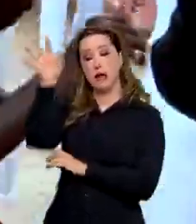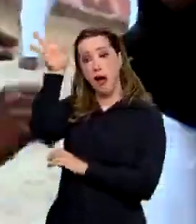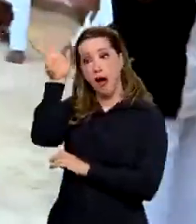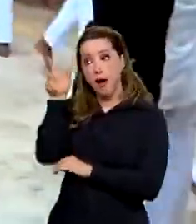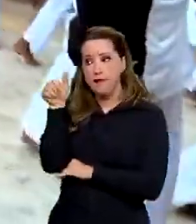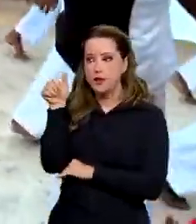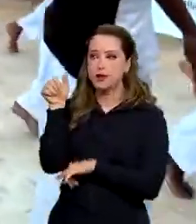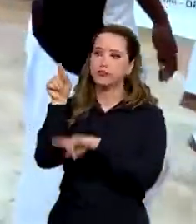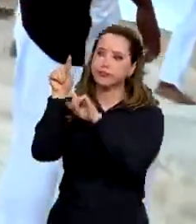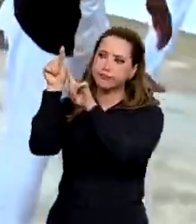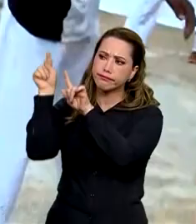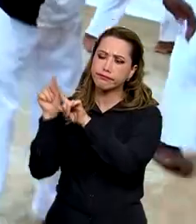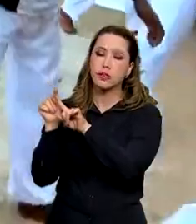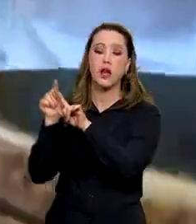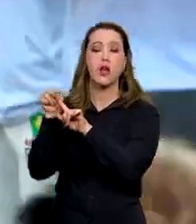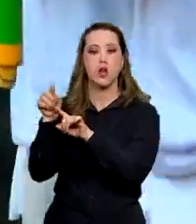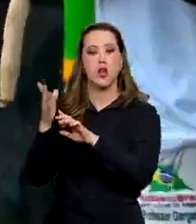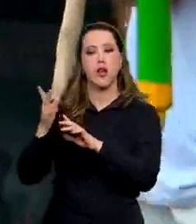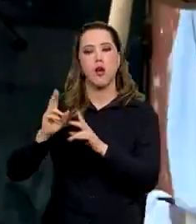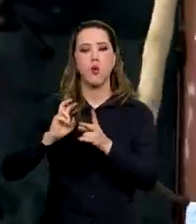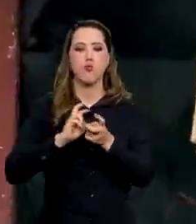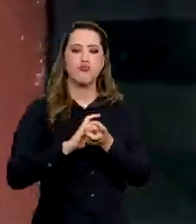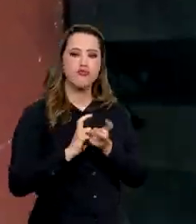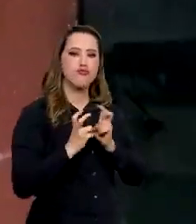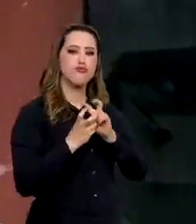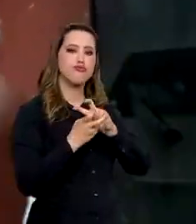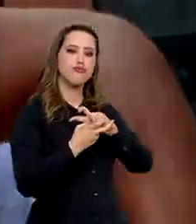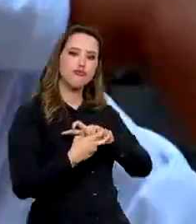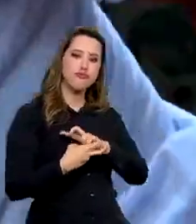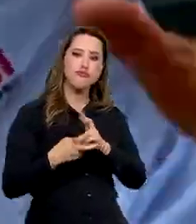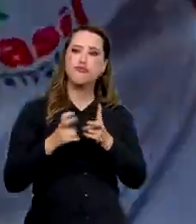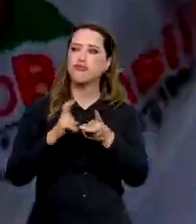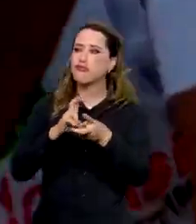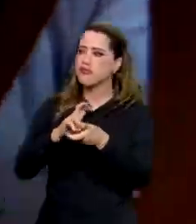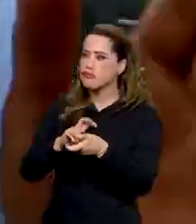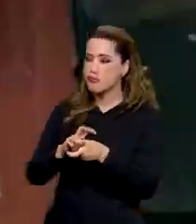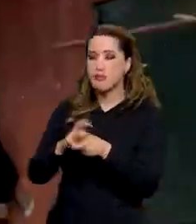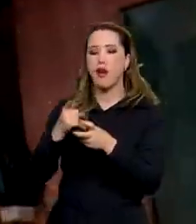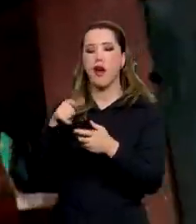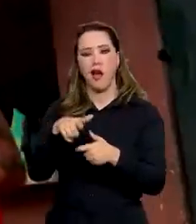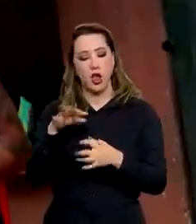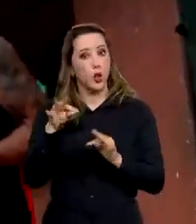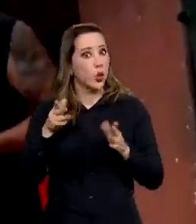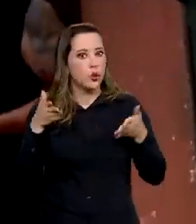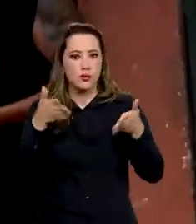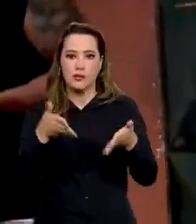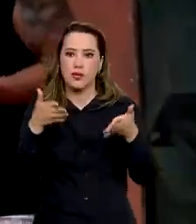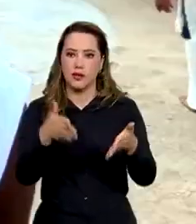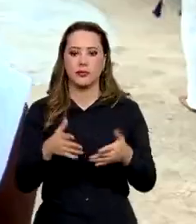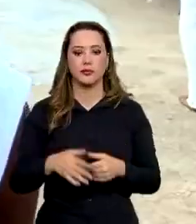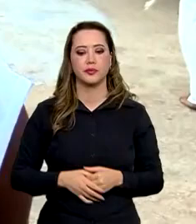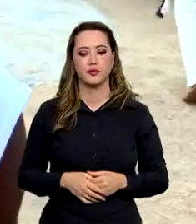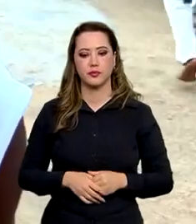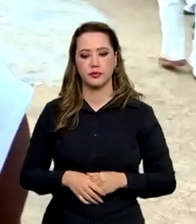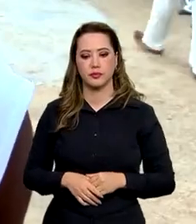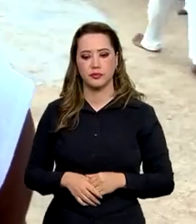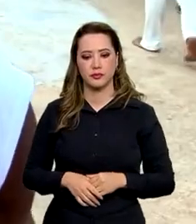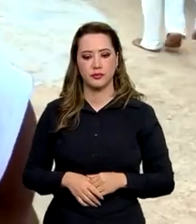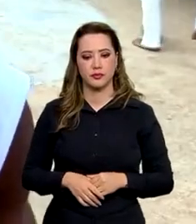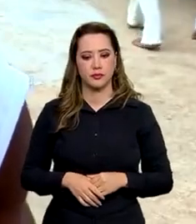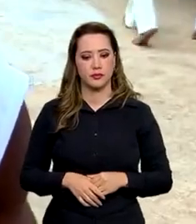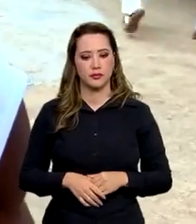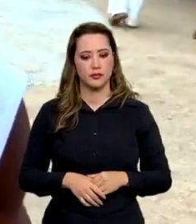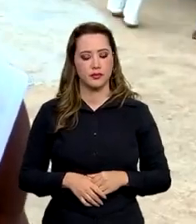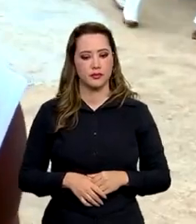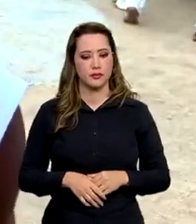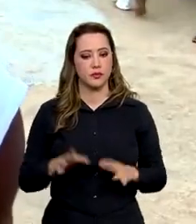brasileiro faz tanto sucesso por aqui que já está faltando espaço para praticar o esporte. Capoeira em São Tomé dá muito